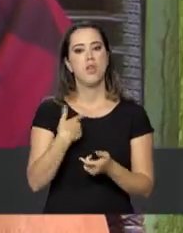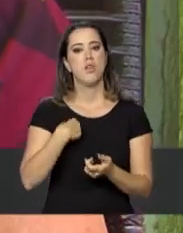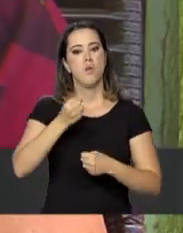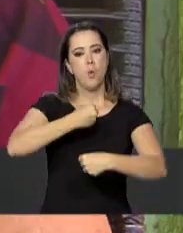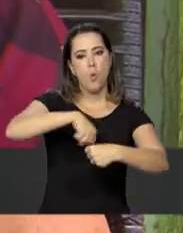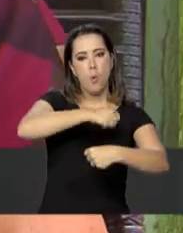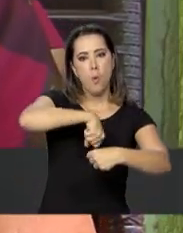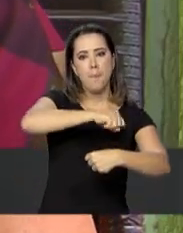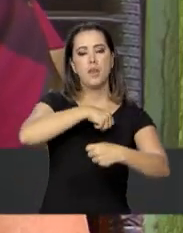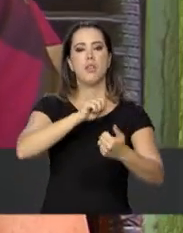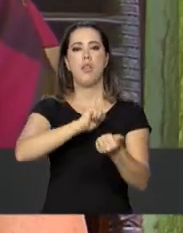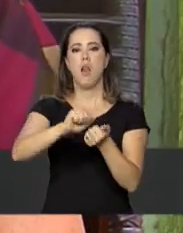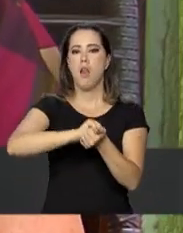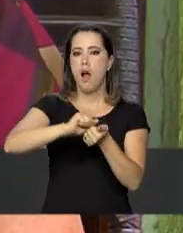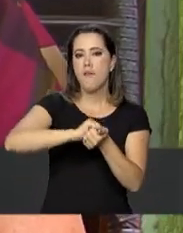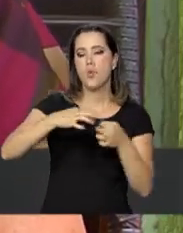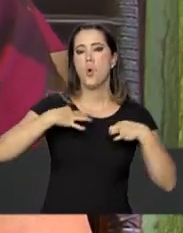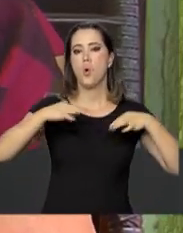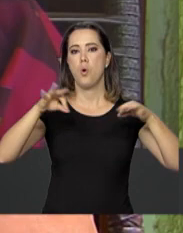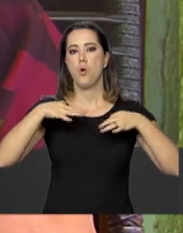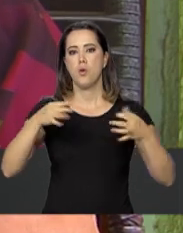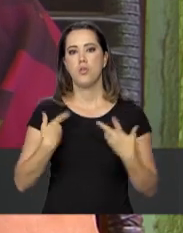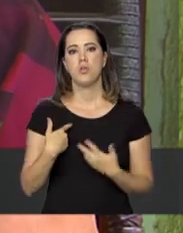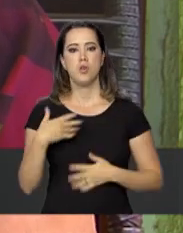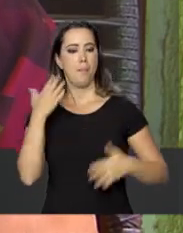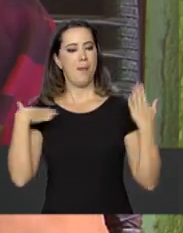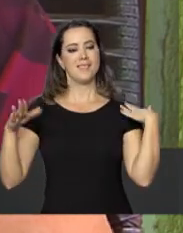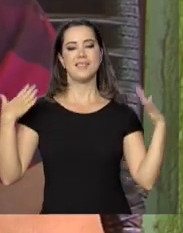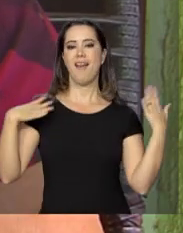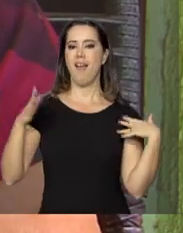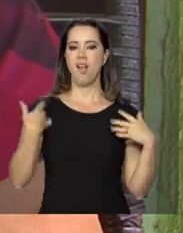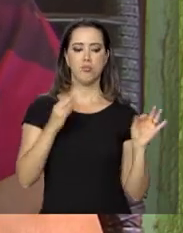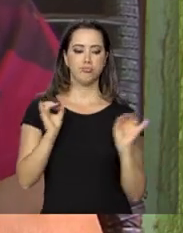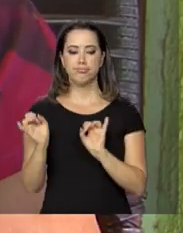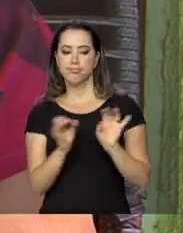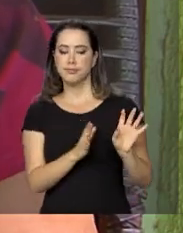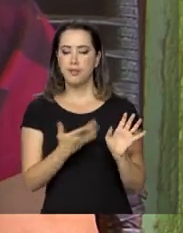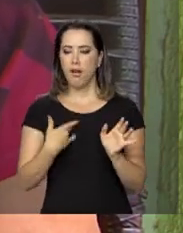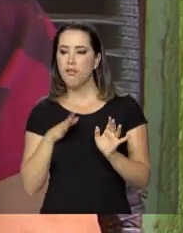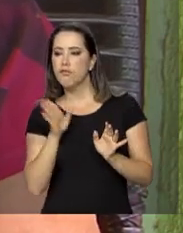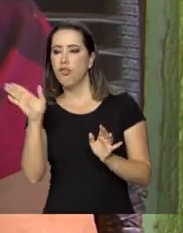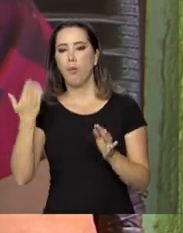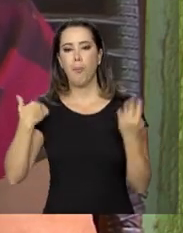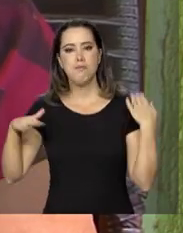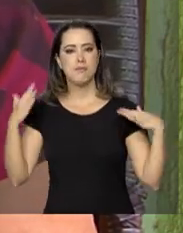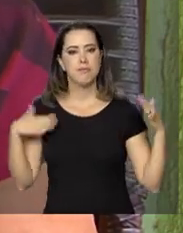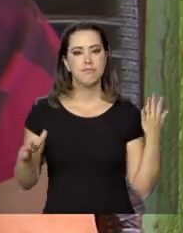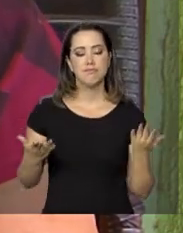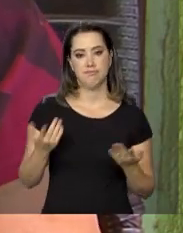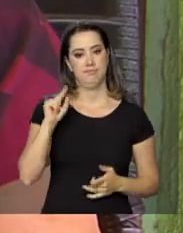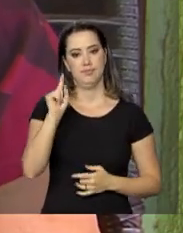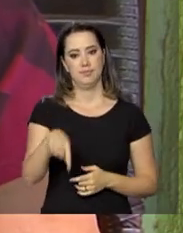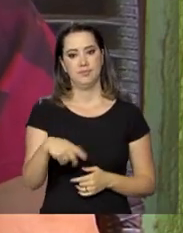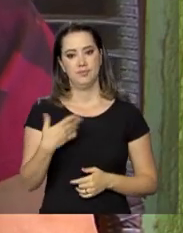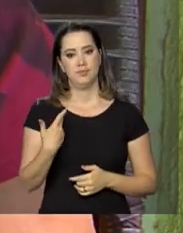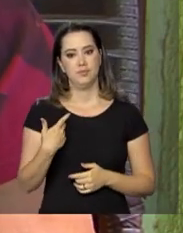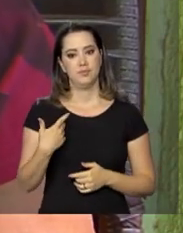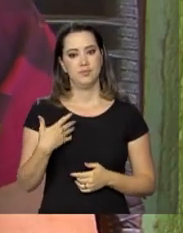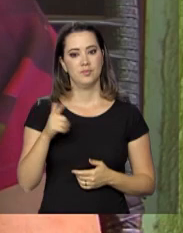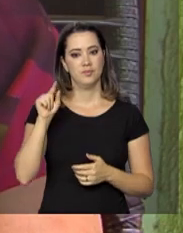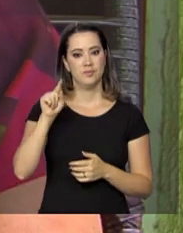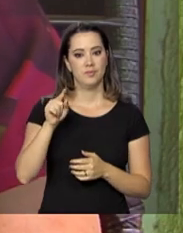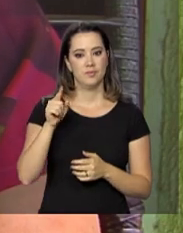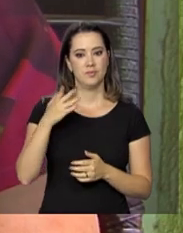o dia dos passeios, eu largo um pouquinho aí e vou. Nos passeios, na algum,